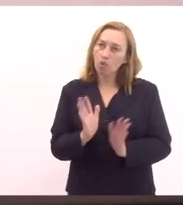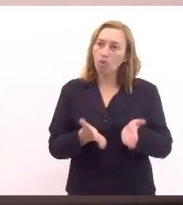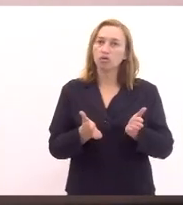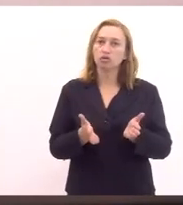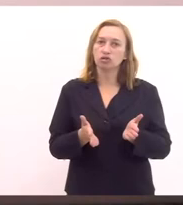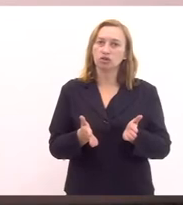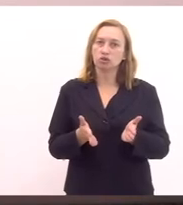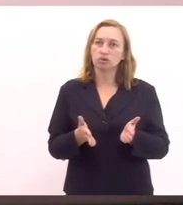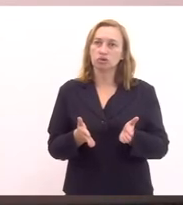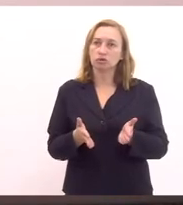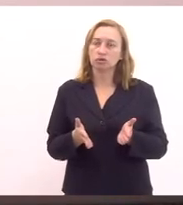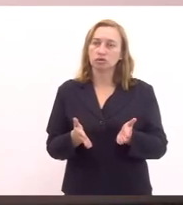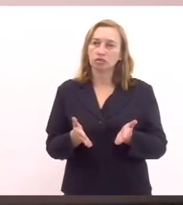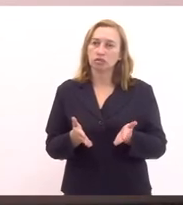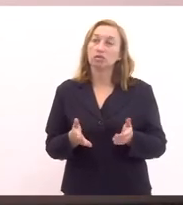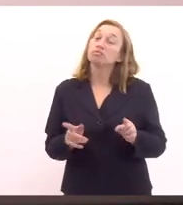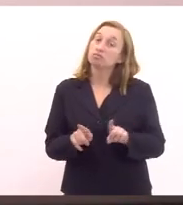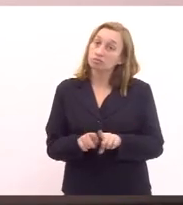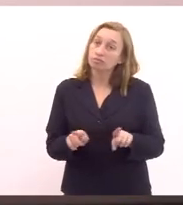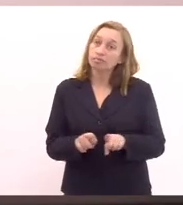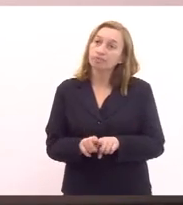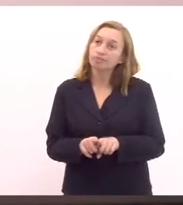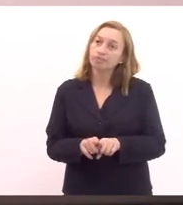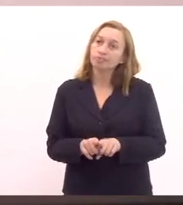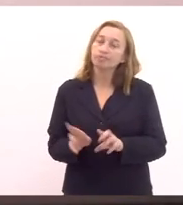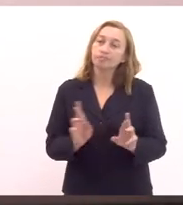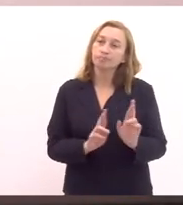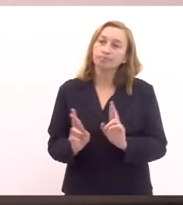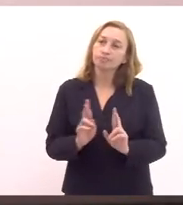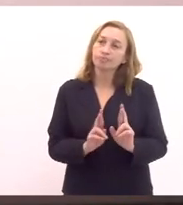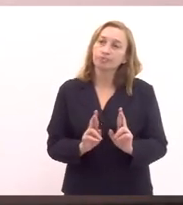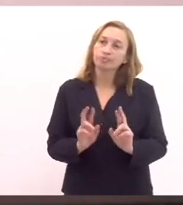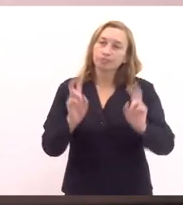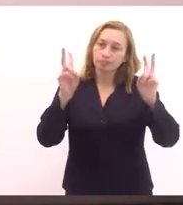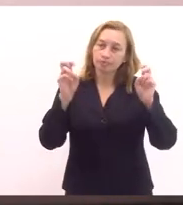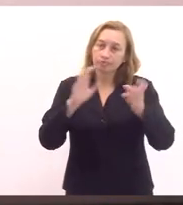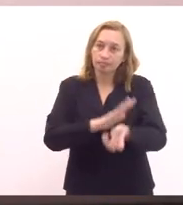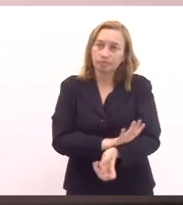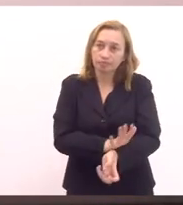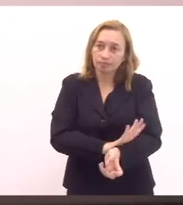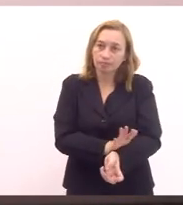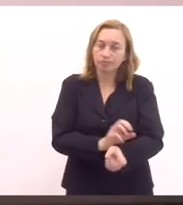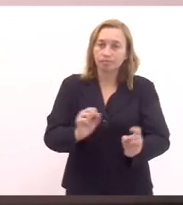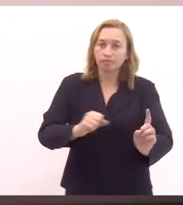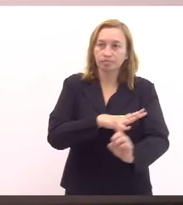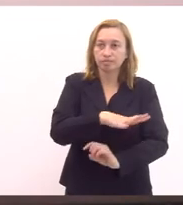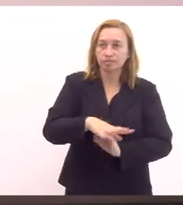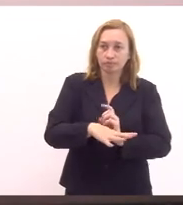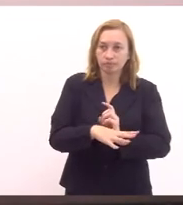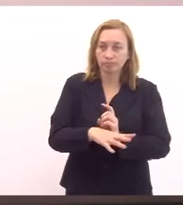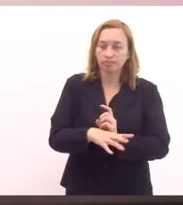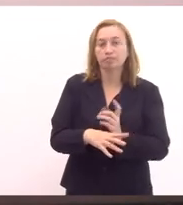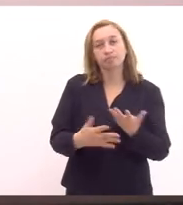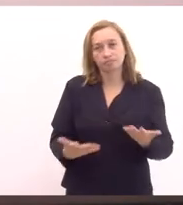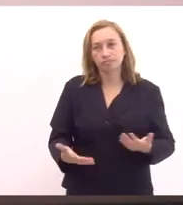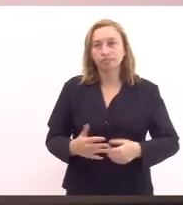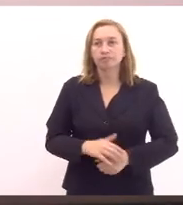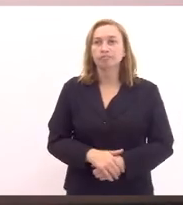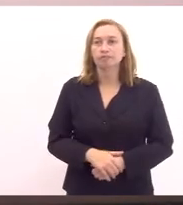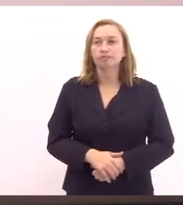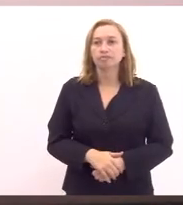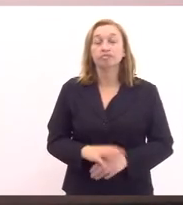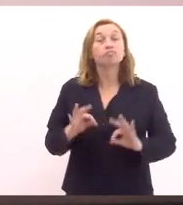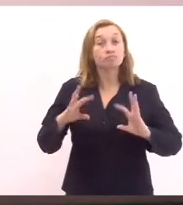hoje E isso tem a ver também e com a questão racial e social na discrepância